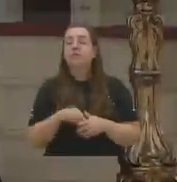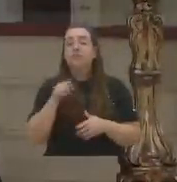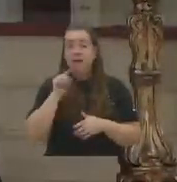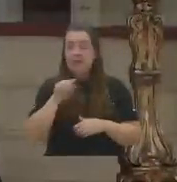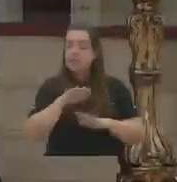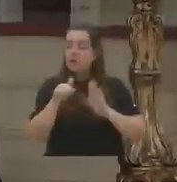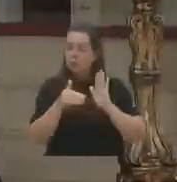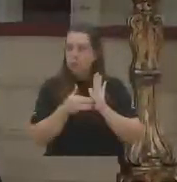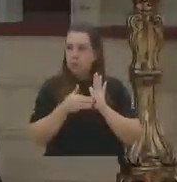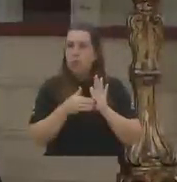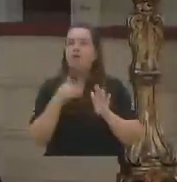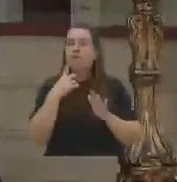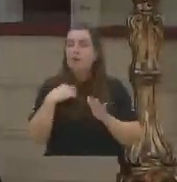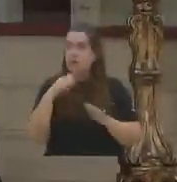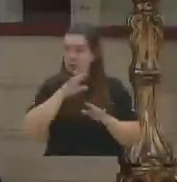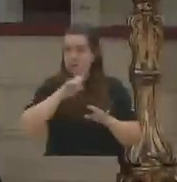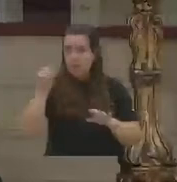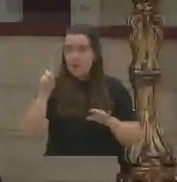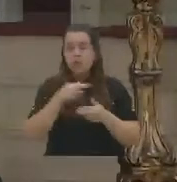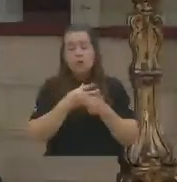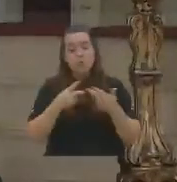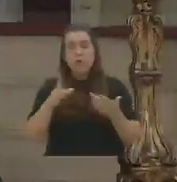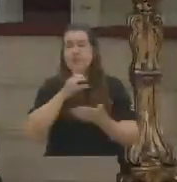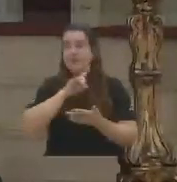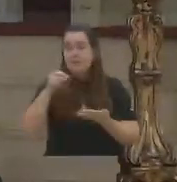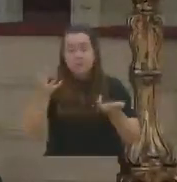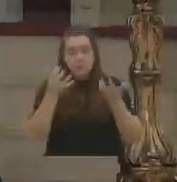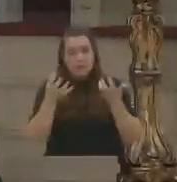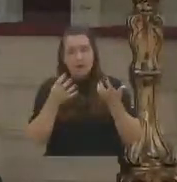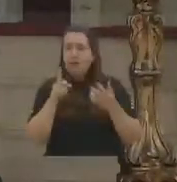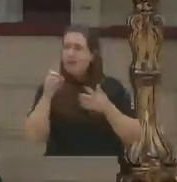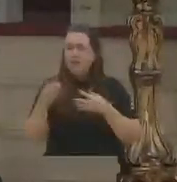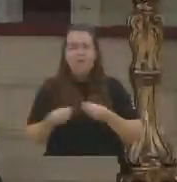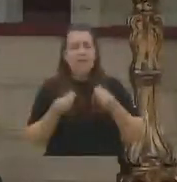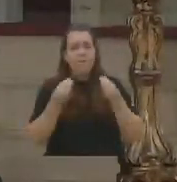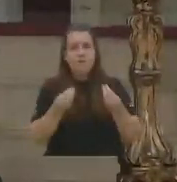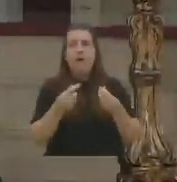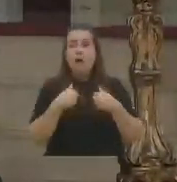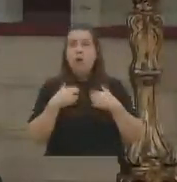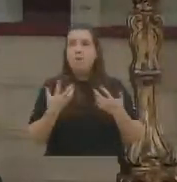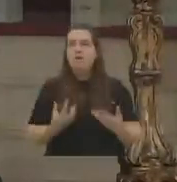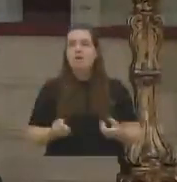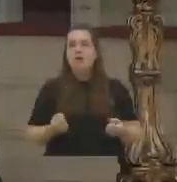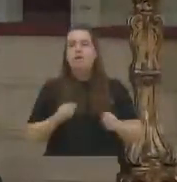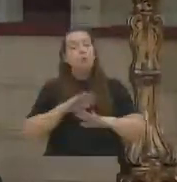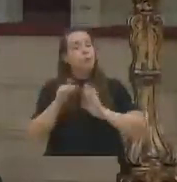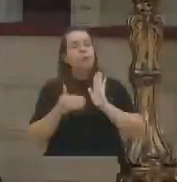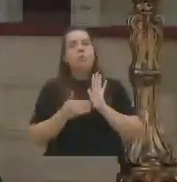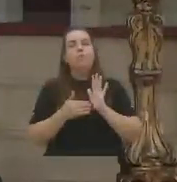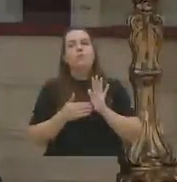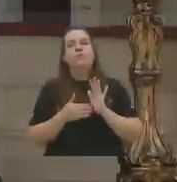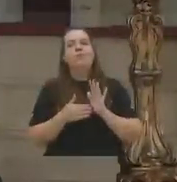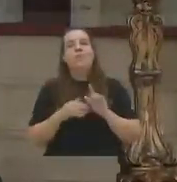é o tudo. Tudo que o Senhor quiser, eu aceito. Tudo.